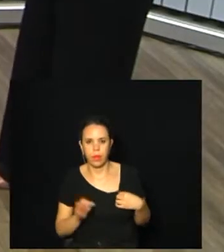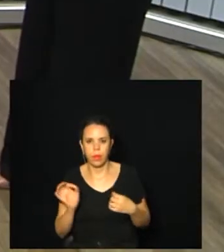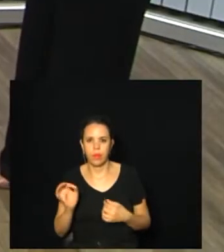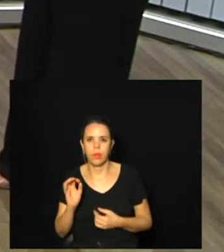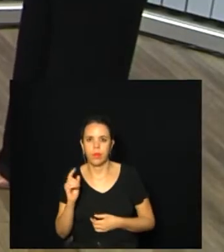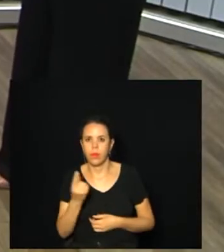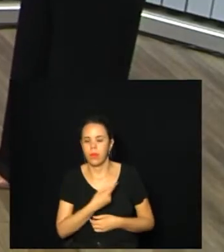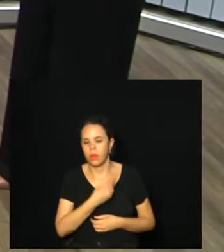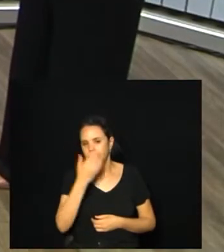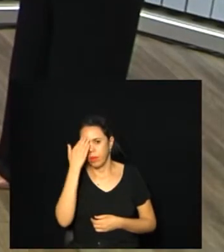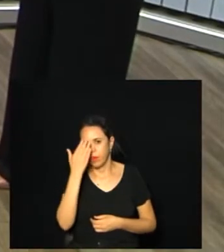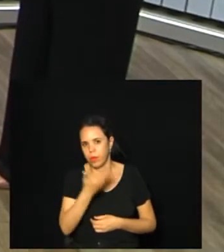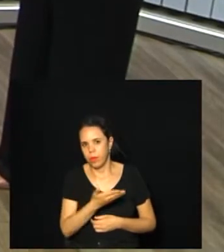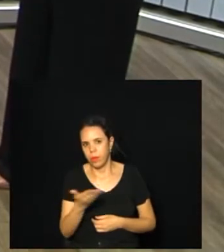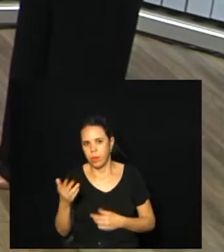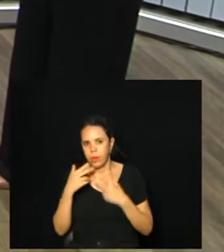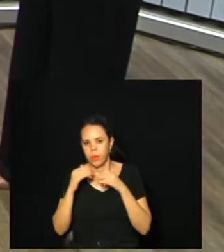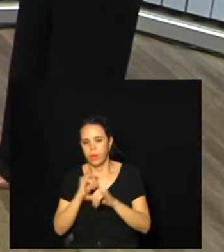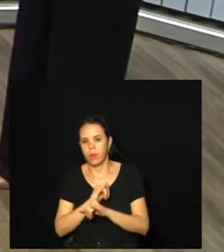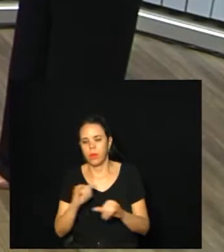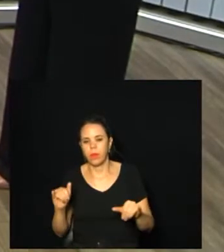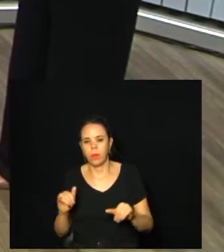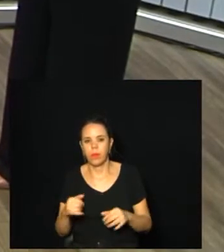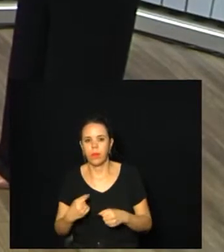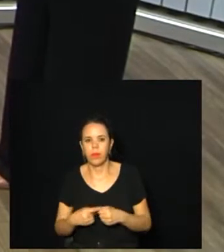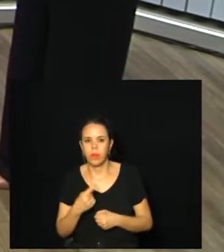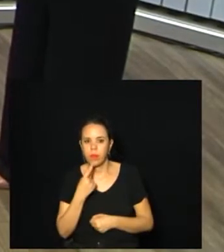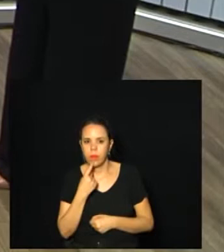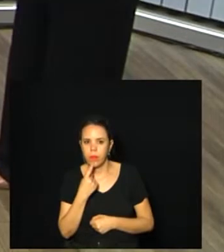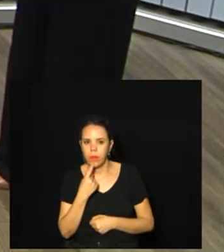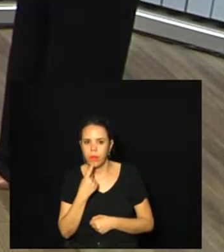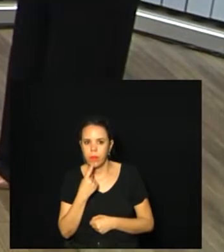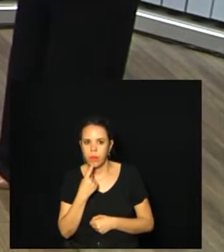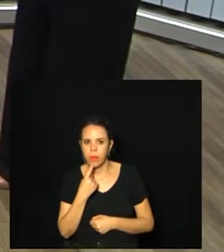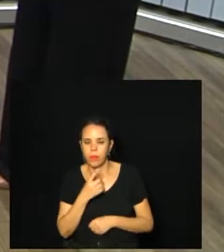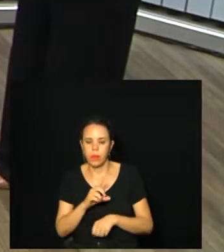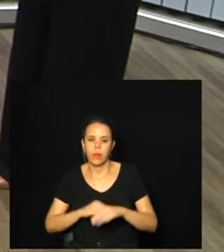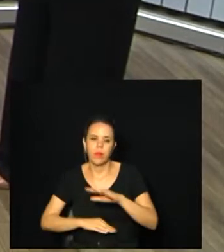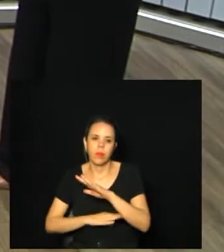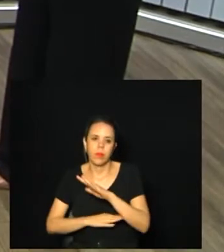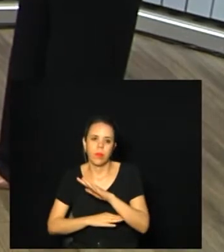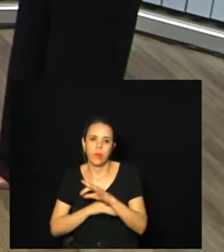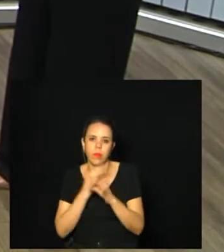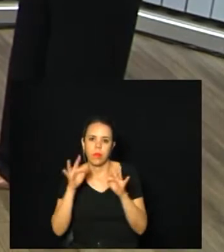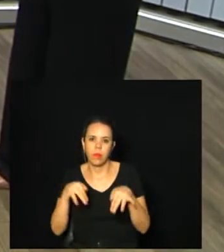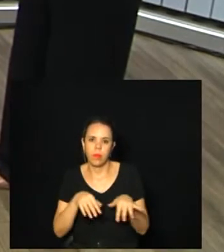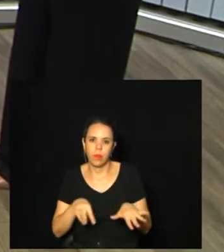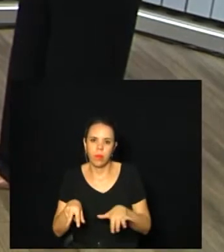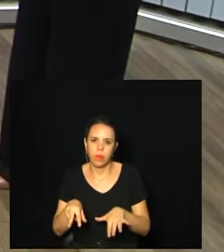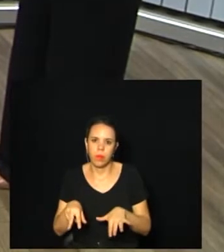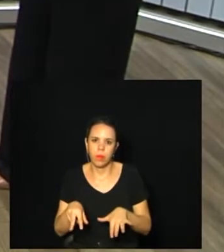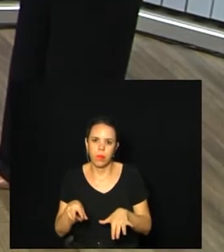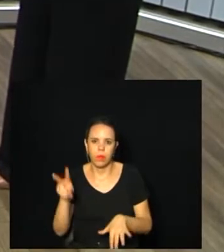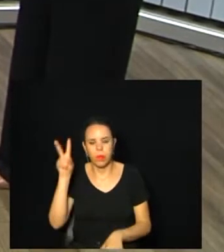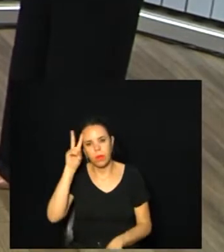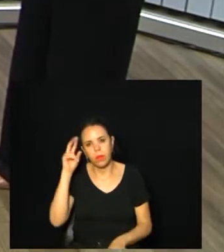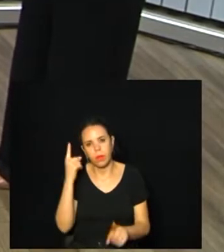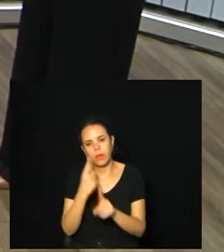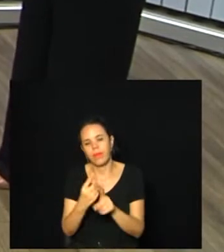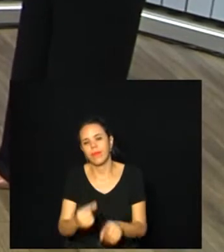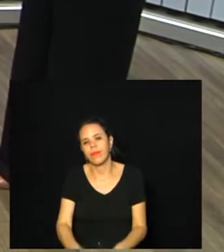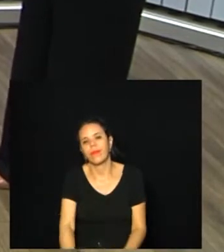Mina Abreu. Muito obrigado, então, pelas notícias da Metrópole de Campinas, do Legislativo. Ótimo fim de semana e até segunda-feira.